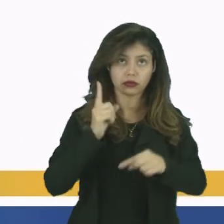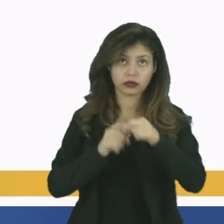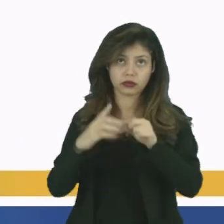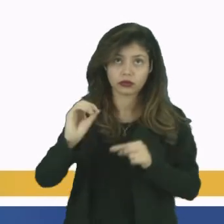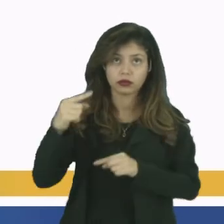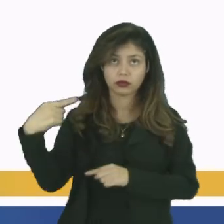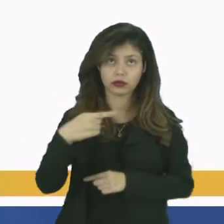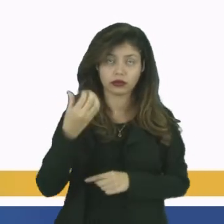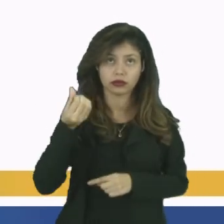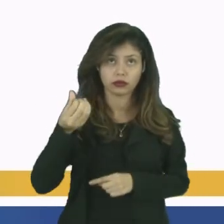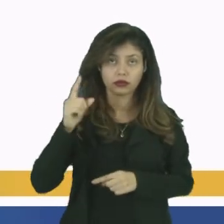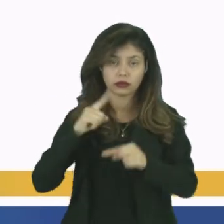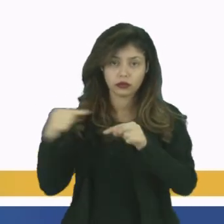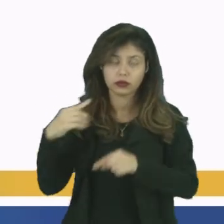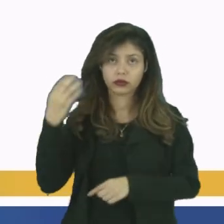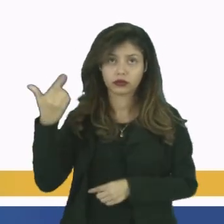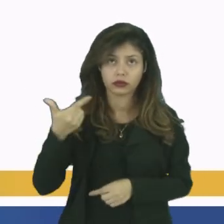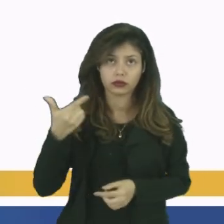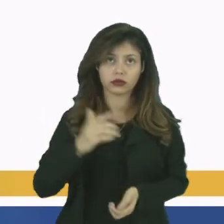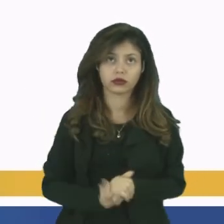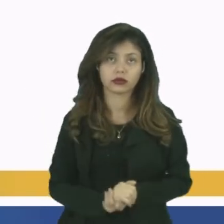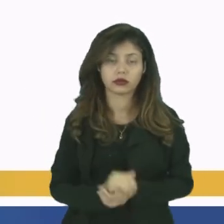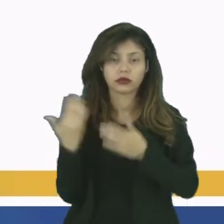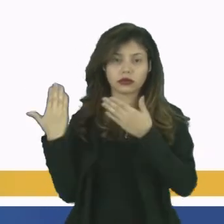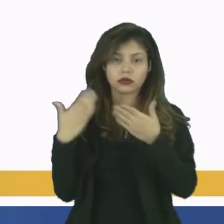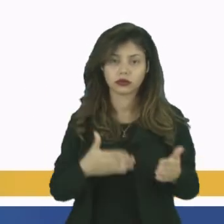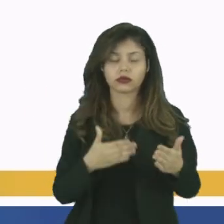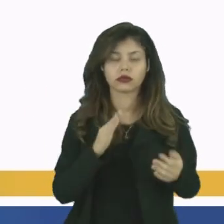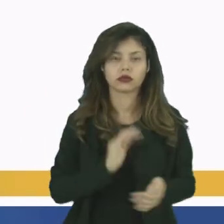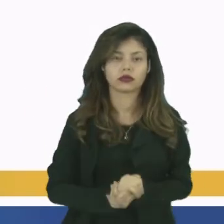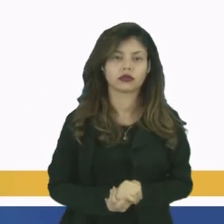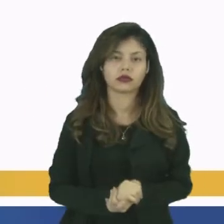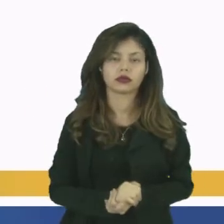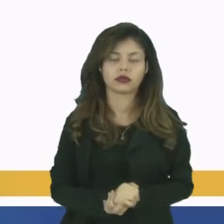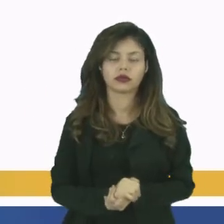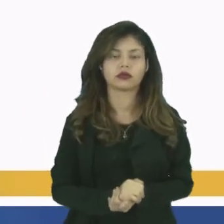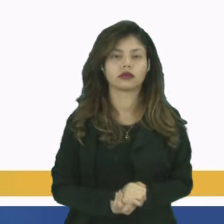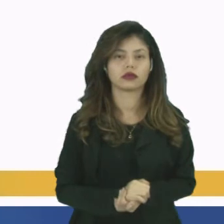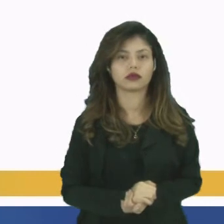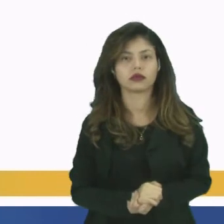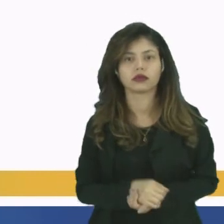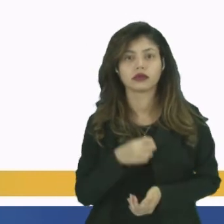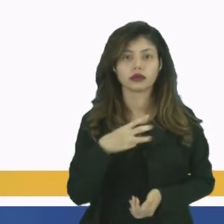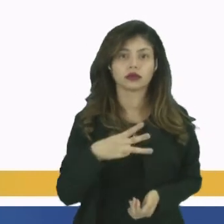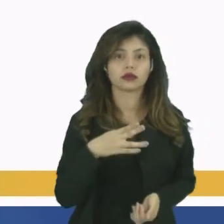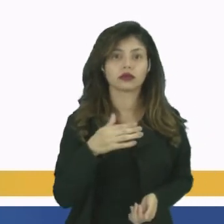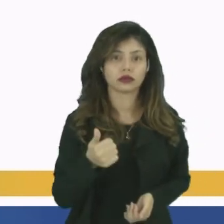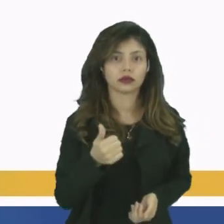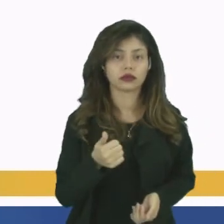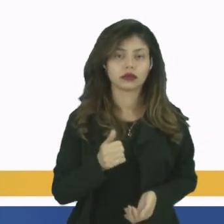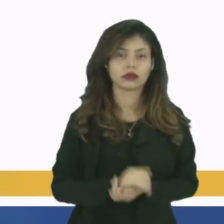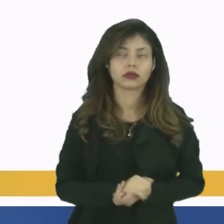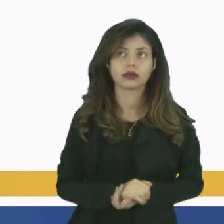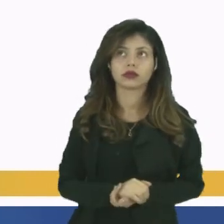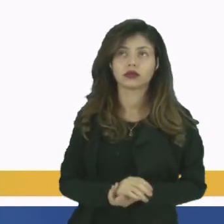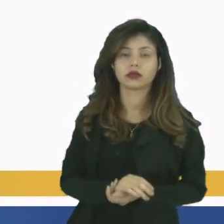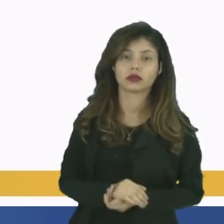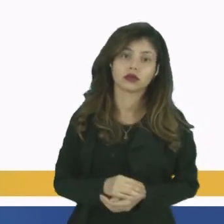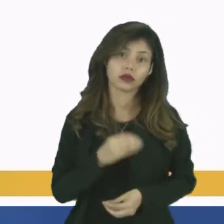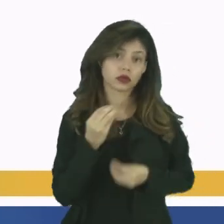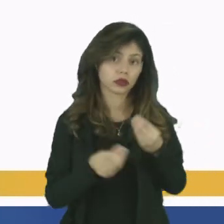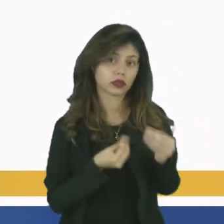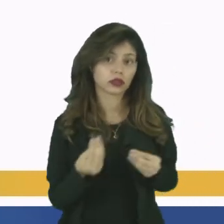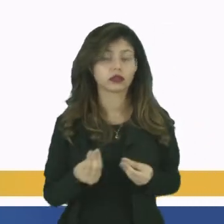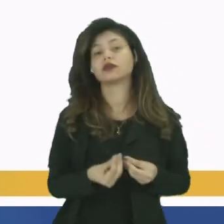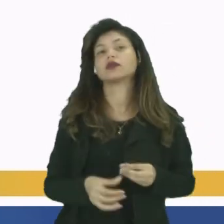menos 6 menos 2, para determinar esse determinante 31. De igual modo, vai acontecer lá